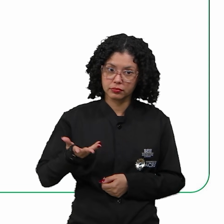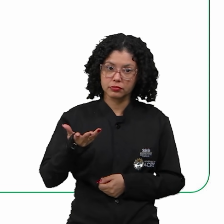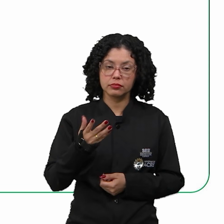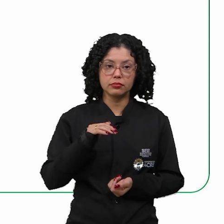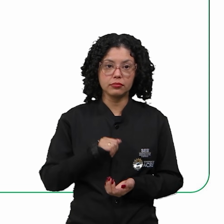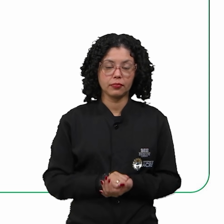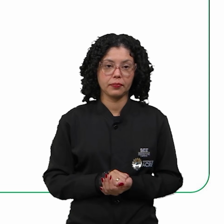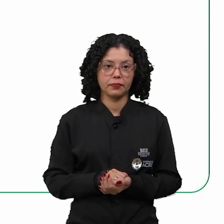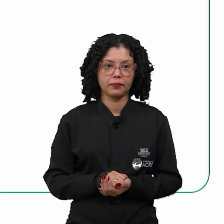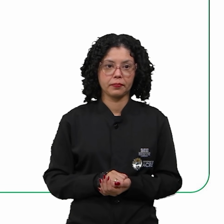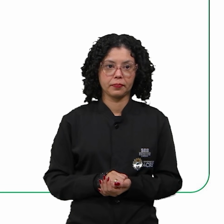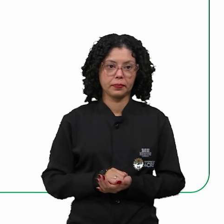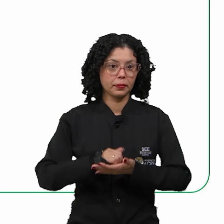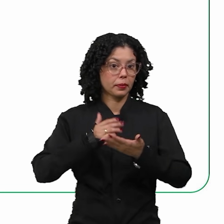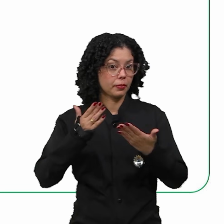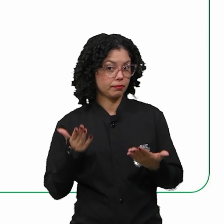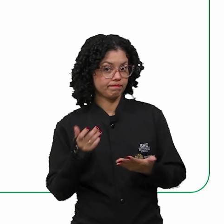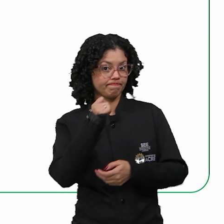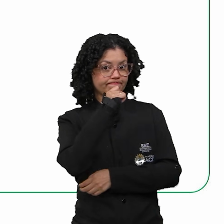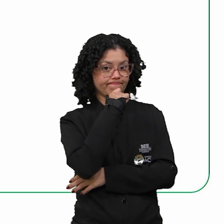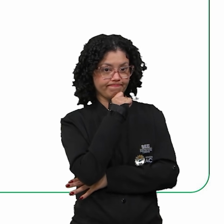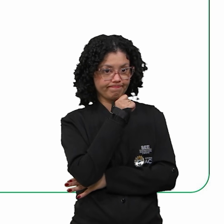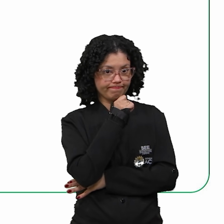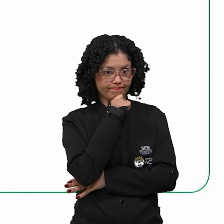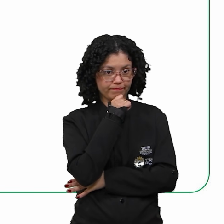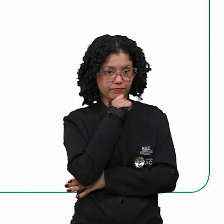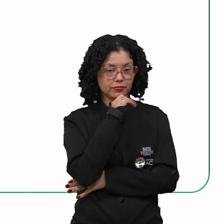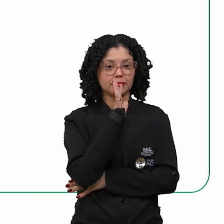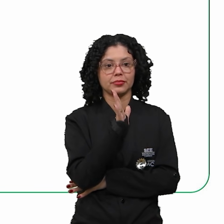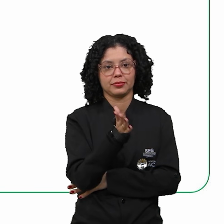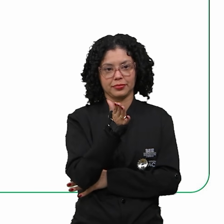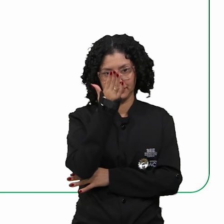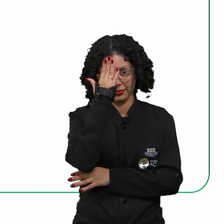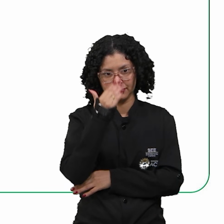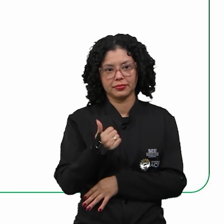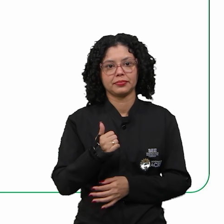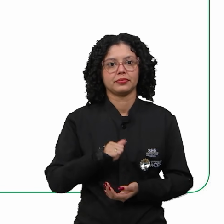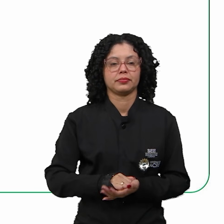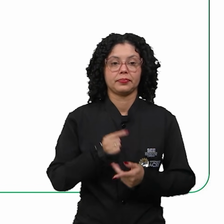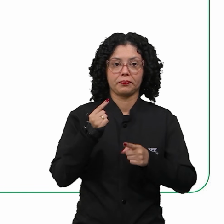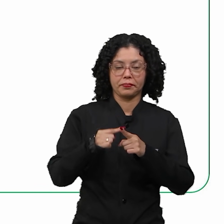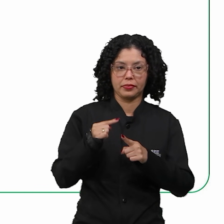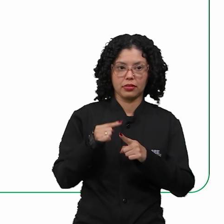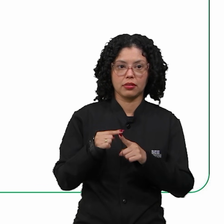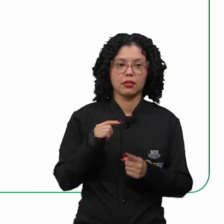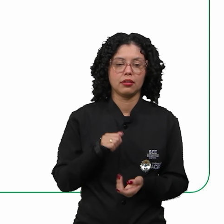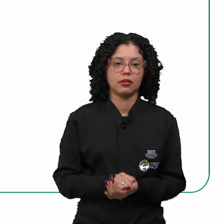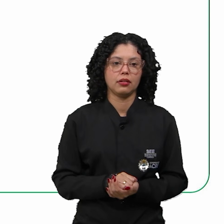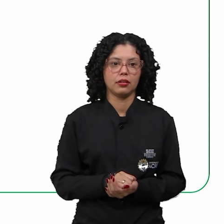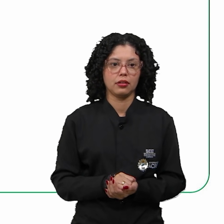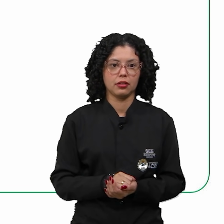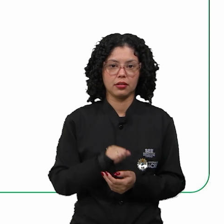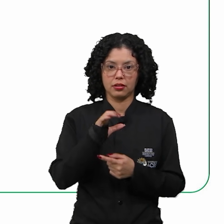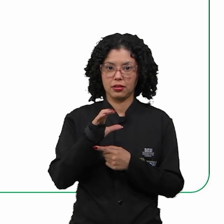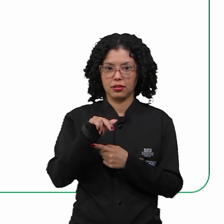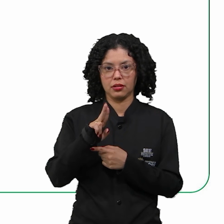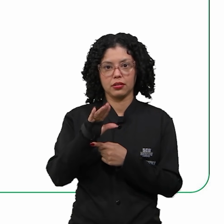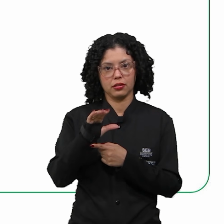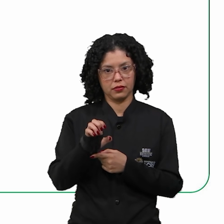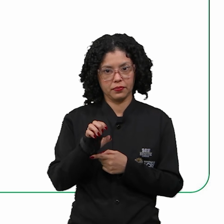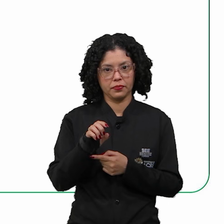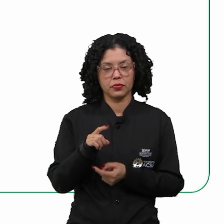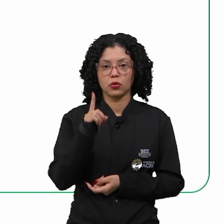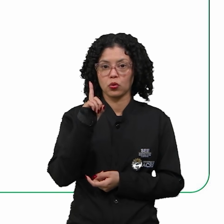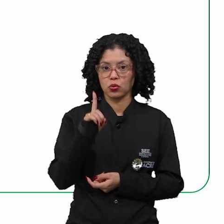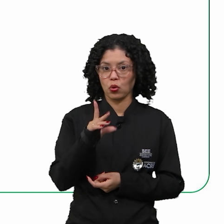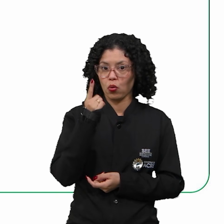iguais e paralelas. Aqui eu já mato a questão, pessoal, porque o cone, ele